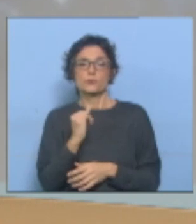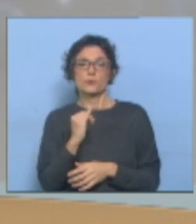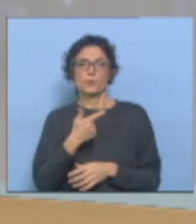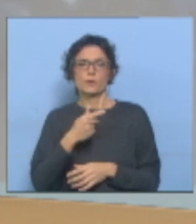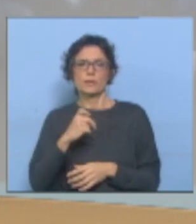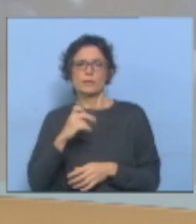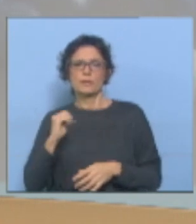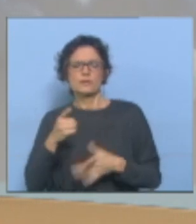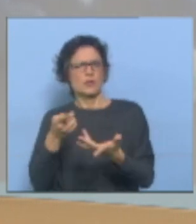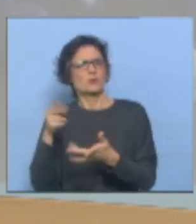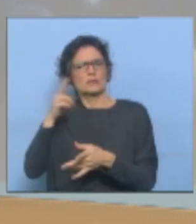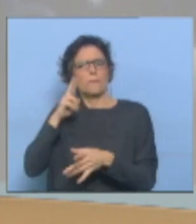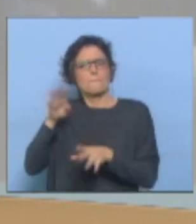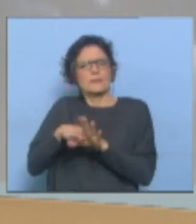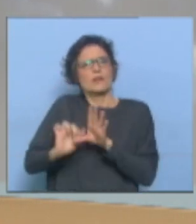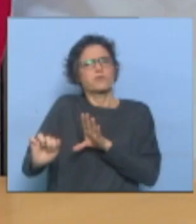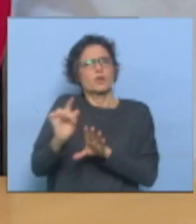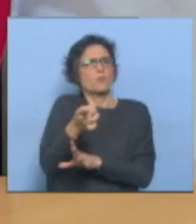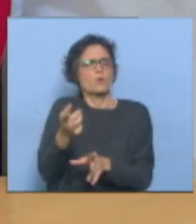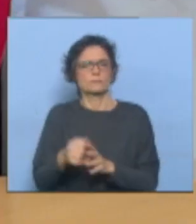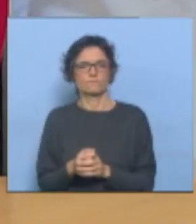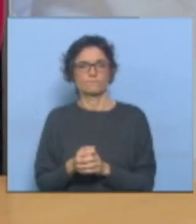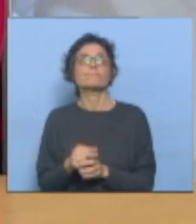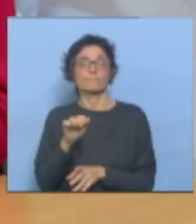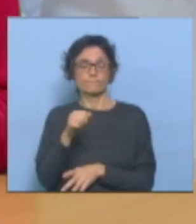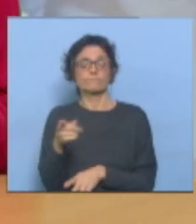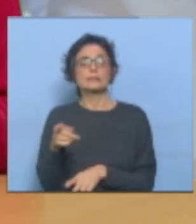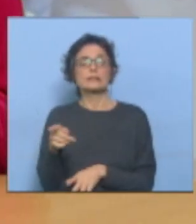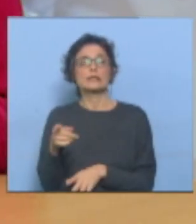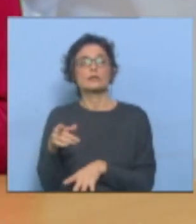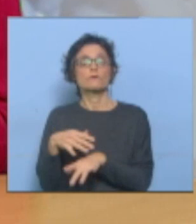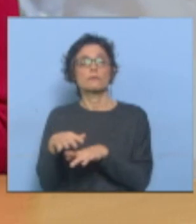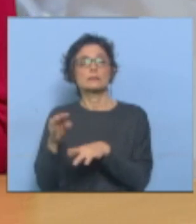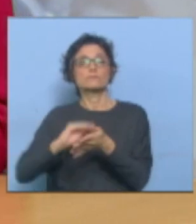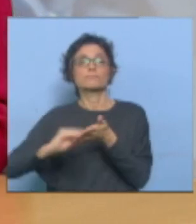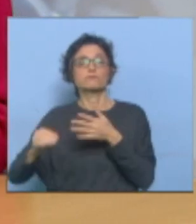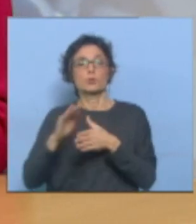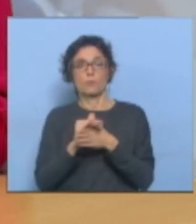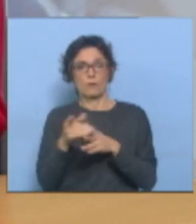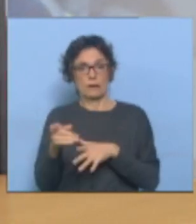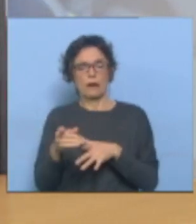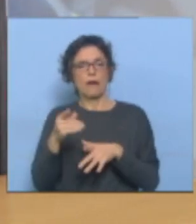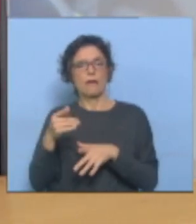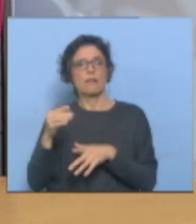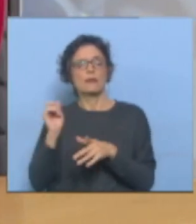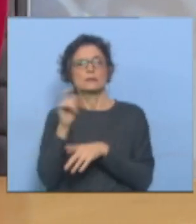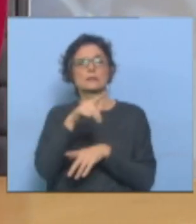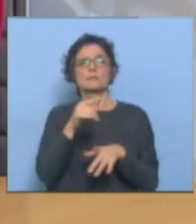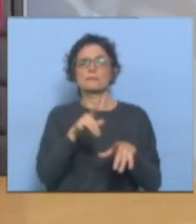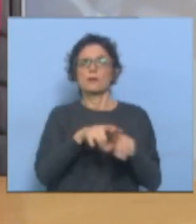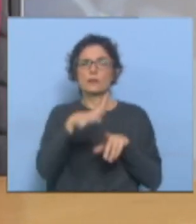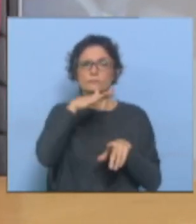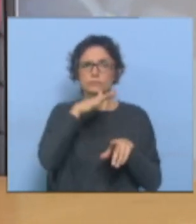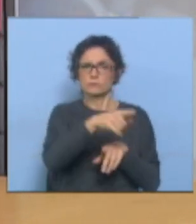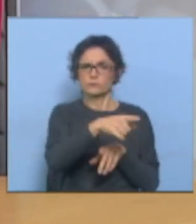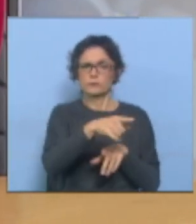no debate público que está em curso? É uma carta aberta aos deputados, rubricada por vários jovens ligados aos centros universitários